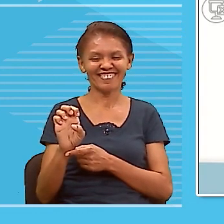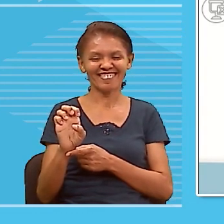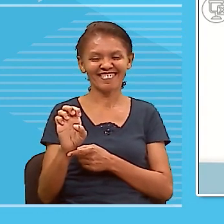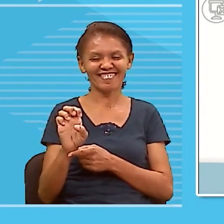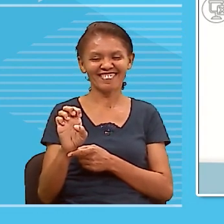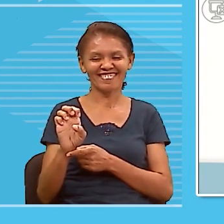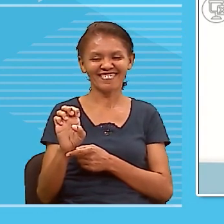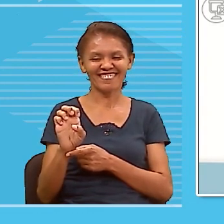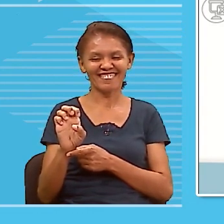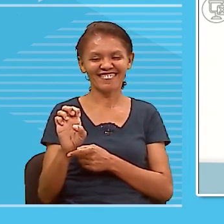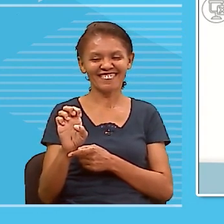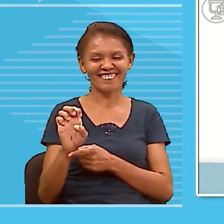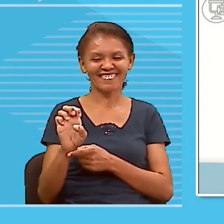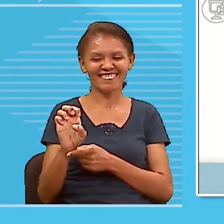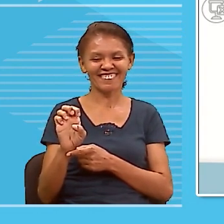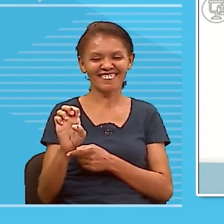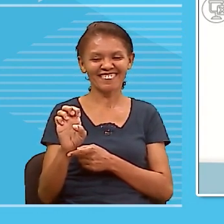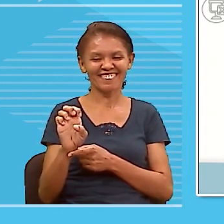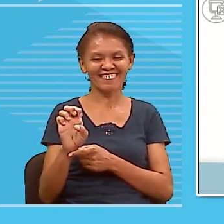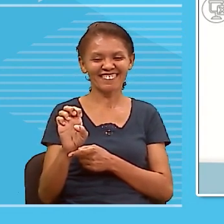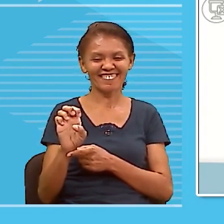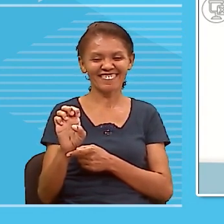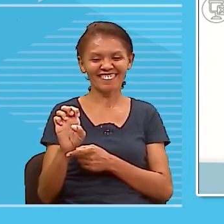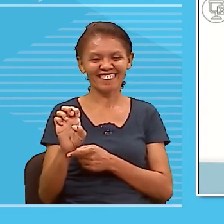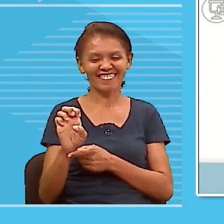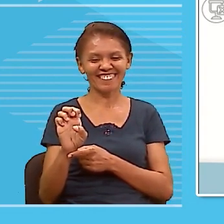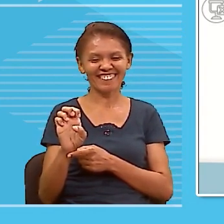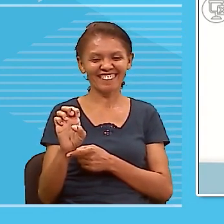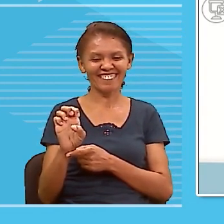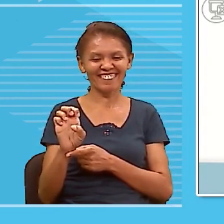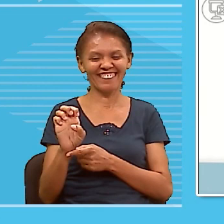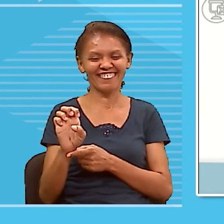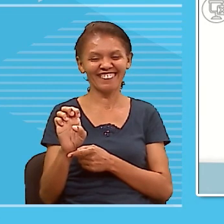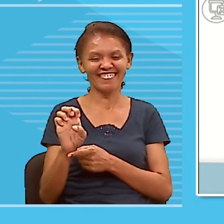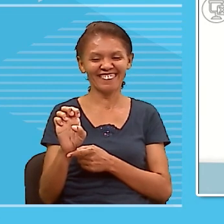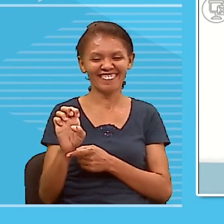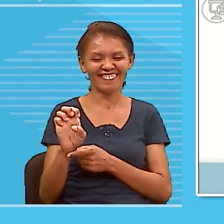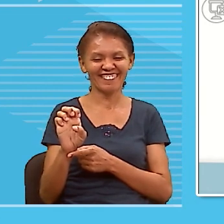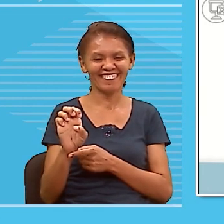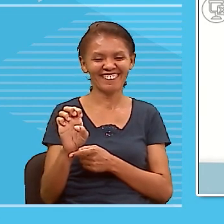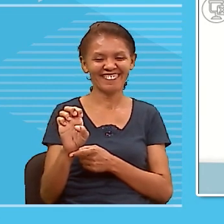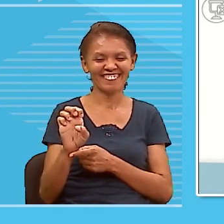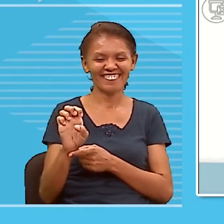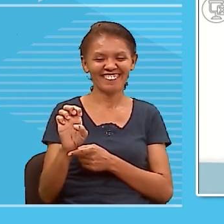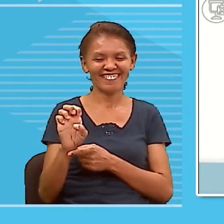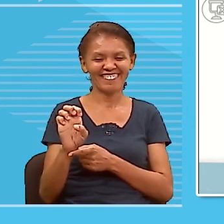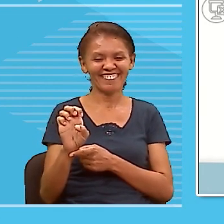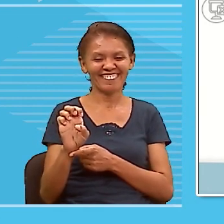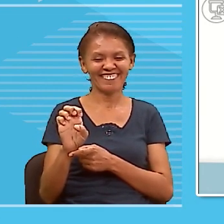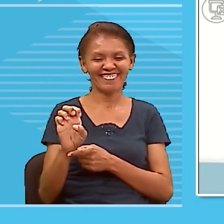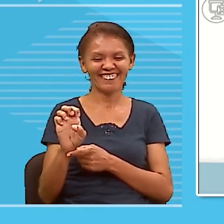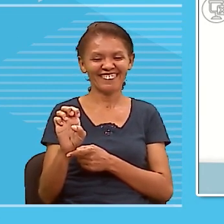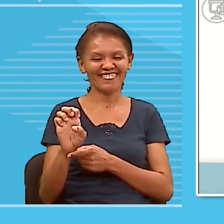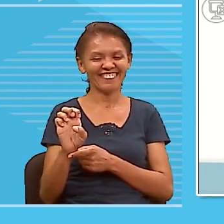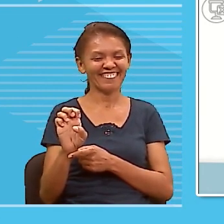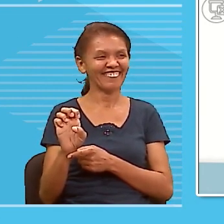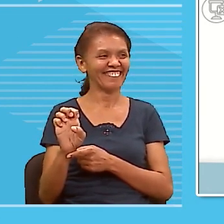ai ai ela disse que já tinha marcado muito letra e tu fica estranho eu já vi prova de concurso que